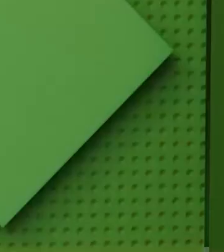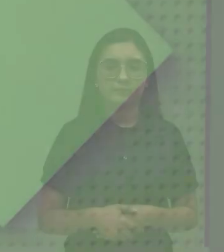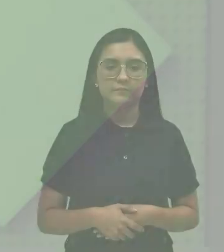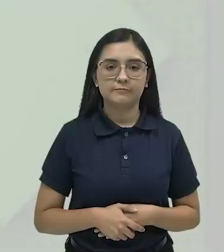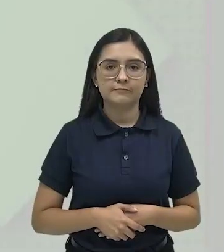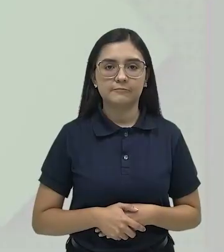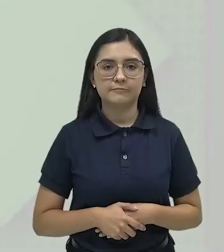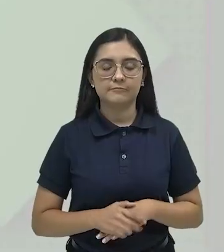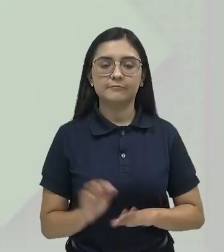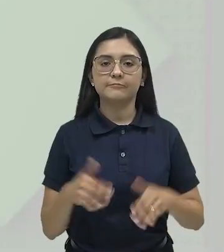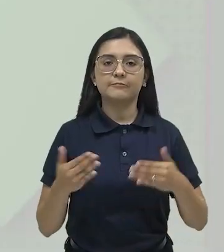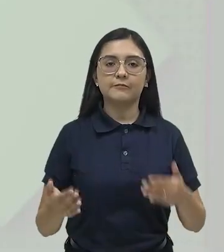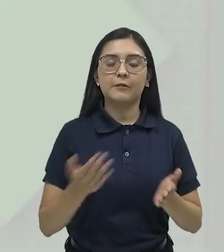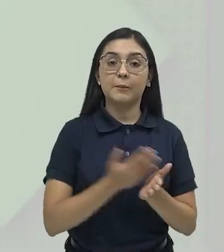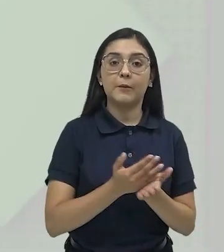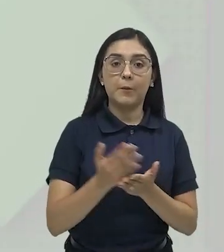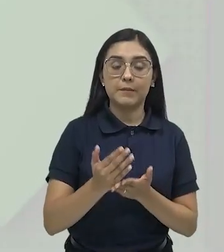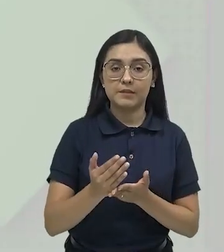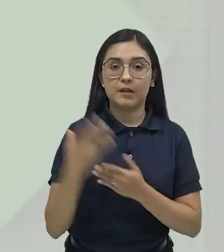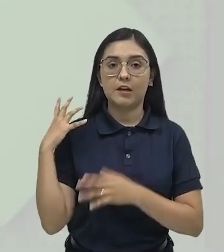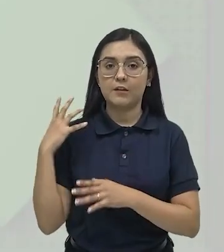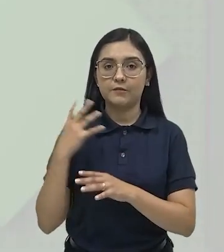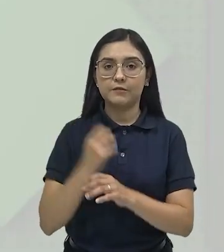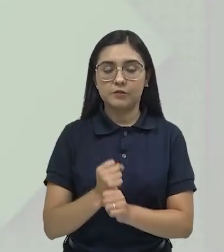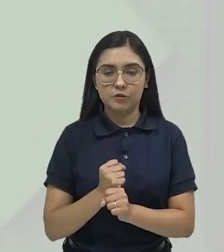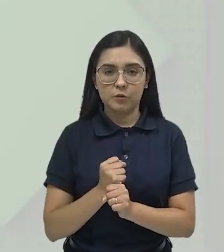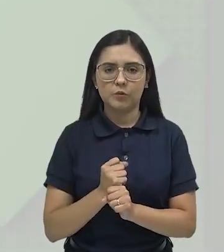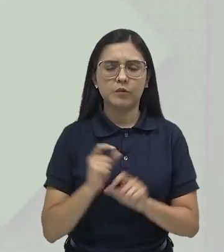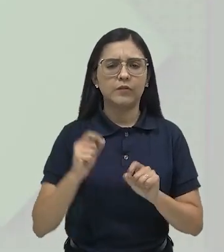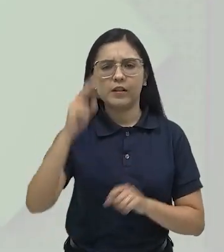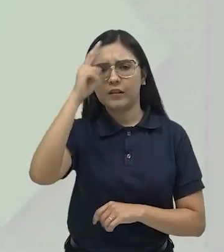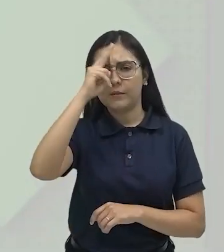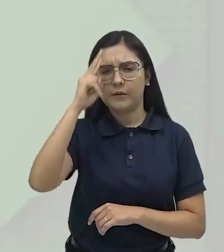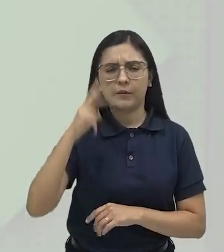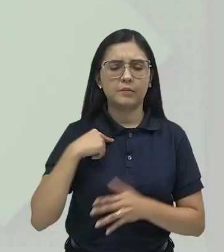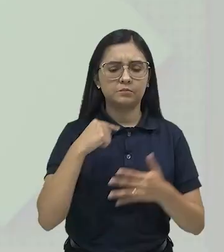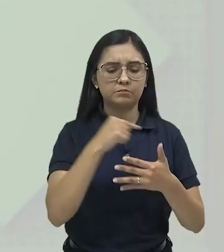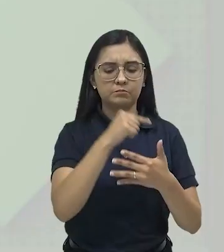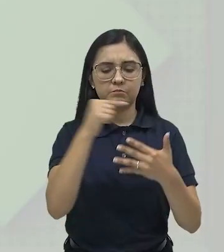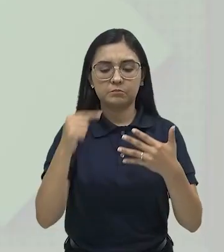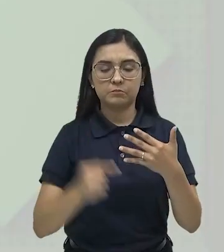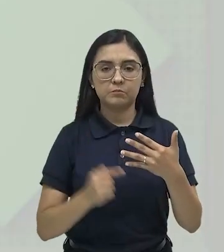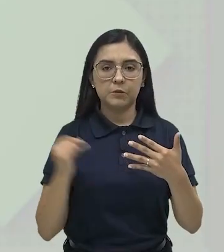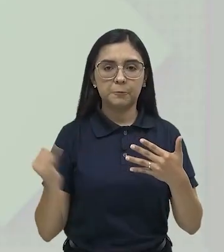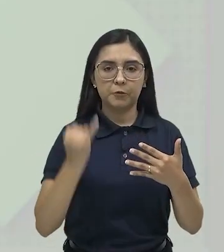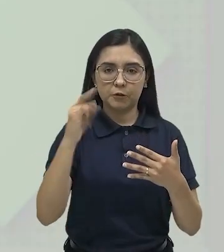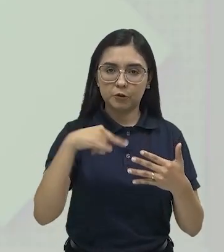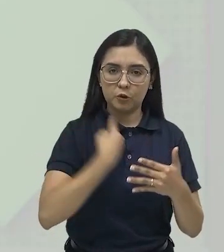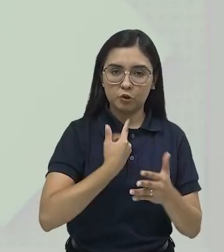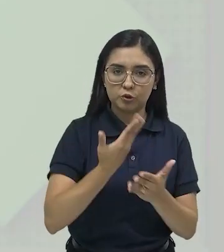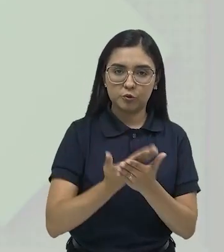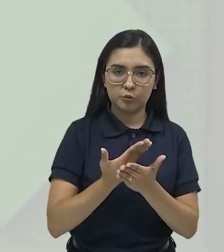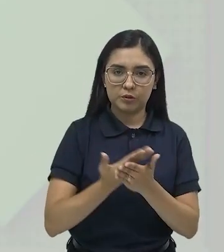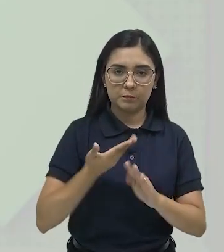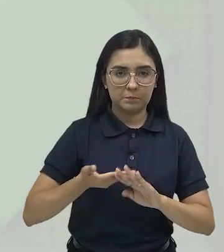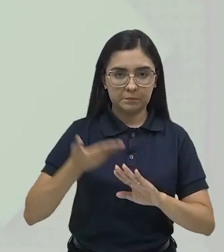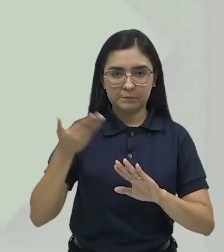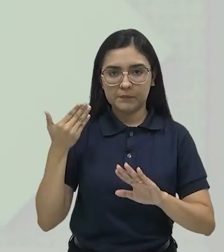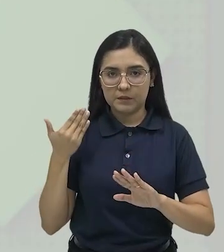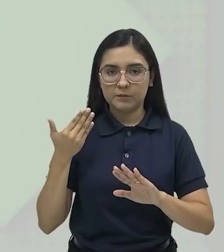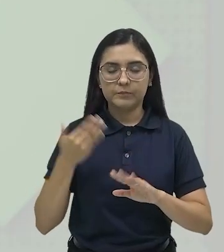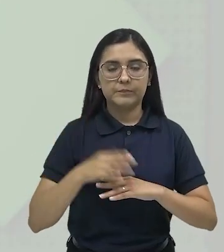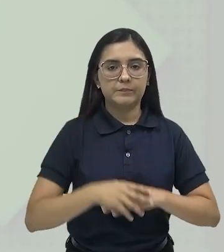Para dar início à nossa revisão, vamos relembrar aí alguns pontos importantes que foram vistos nas nossas aulas,